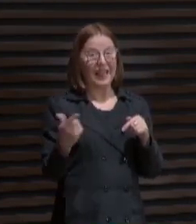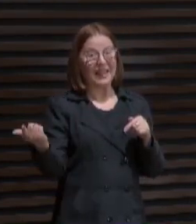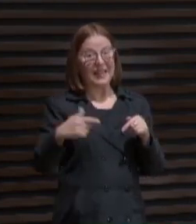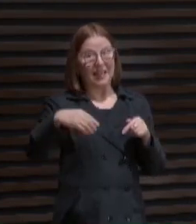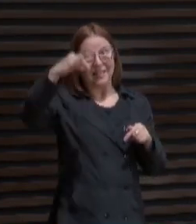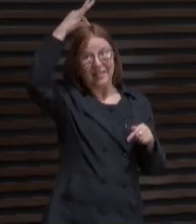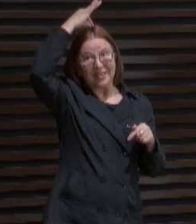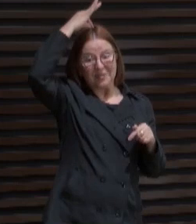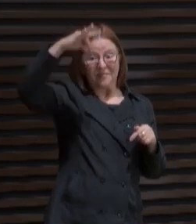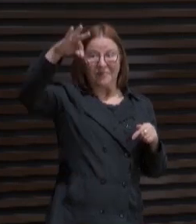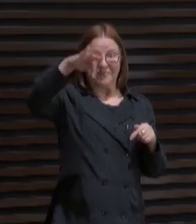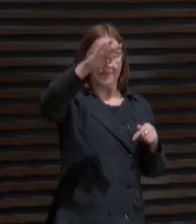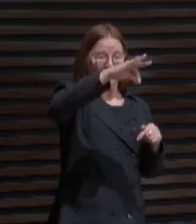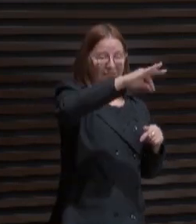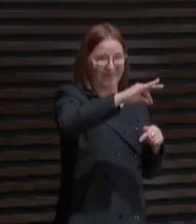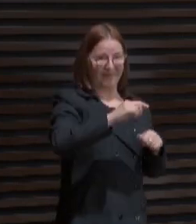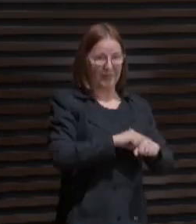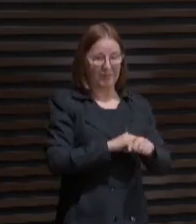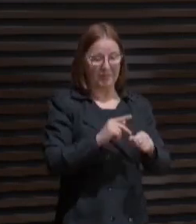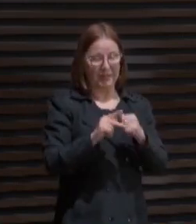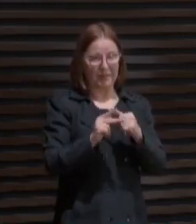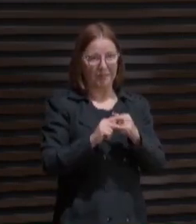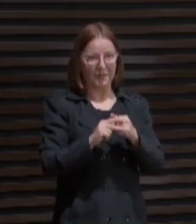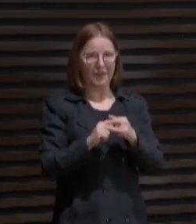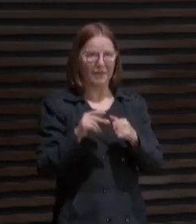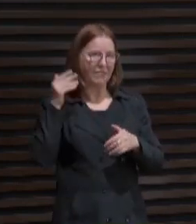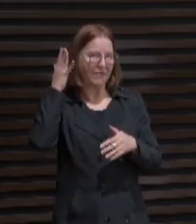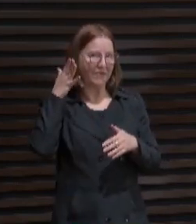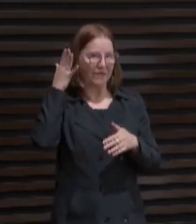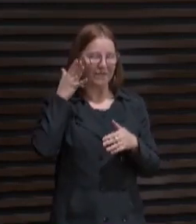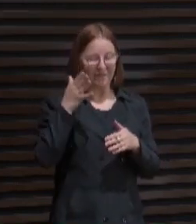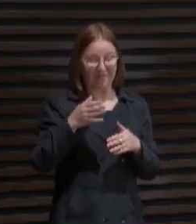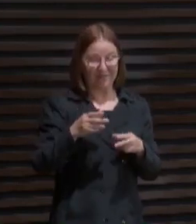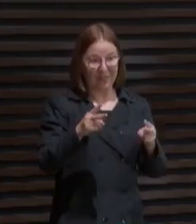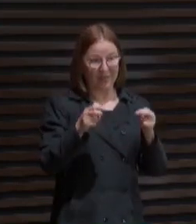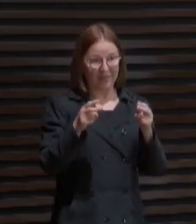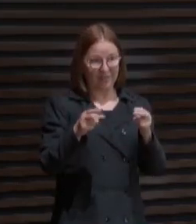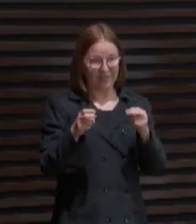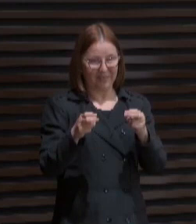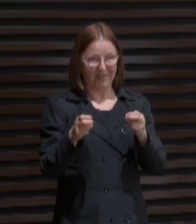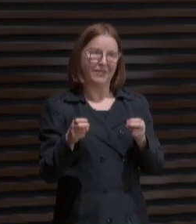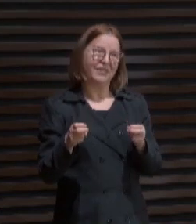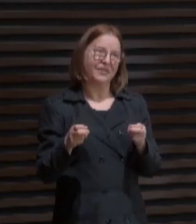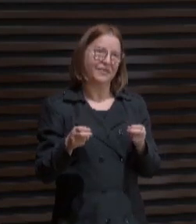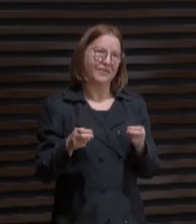Quando Pedro faz um discurso, quando ele observa que ao